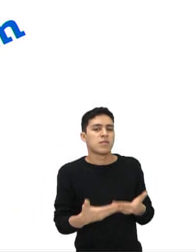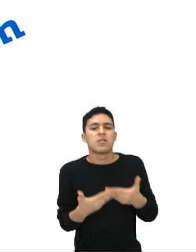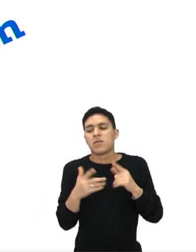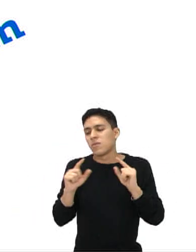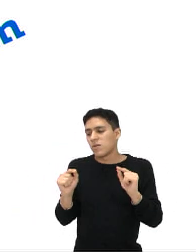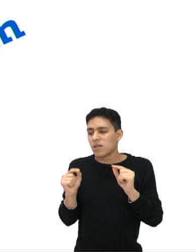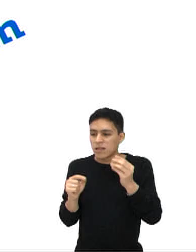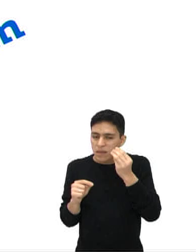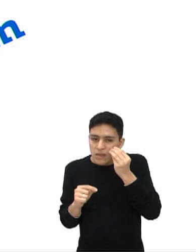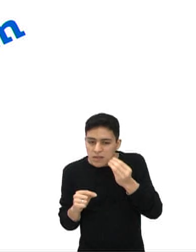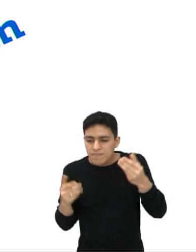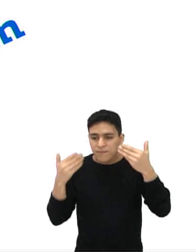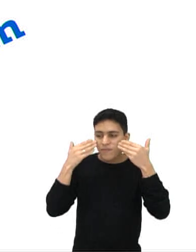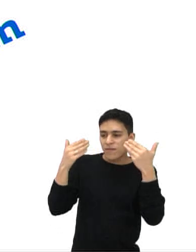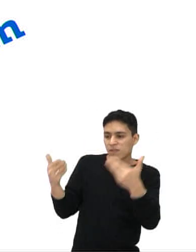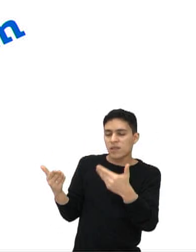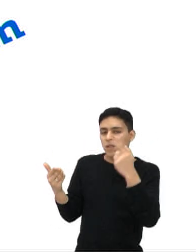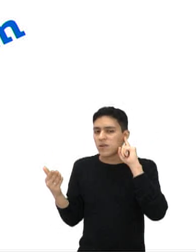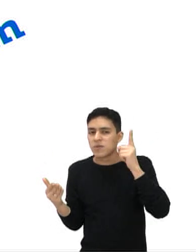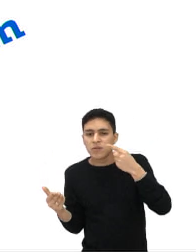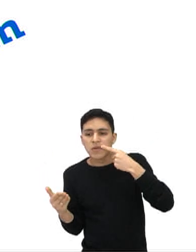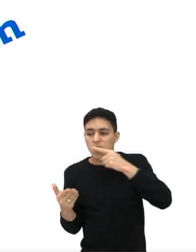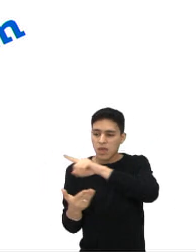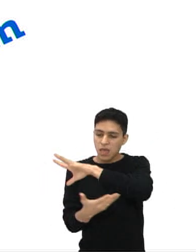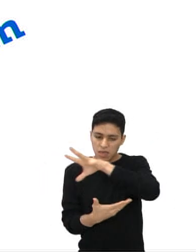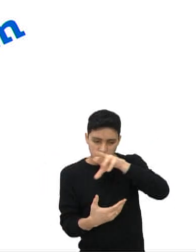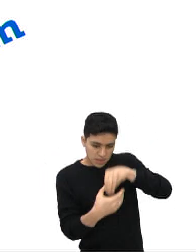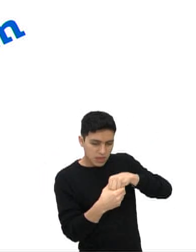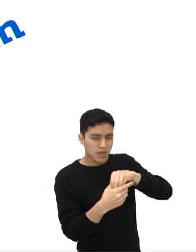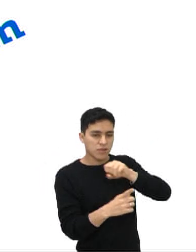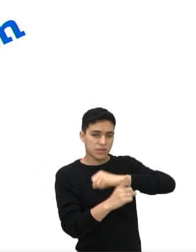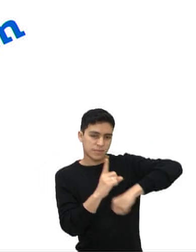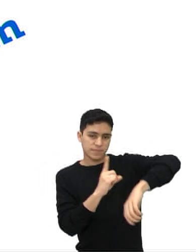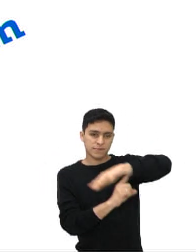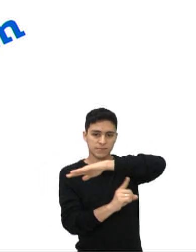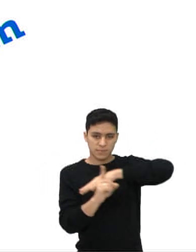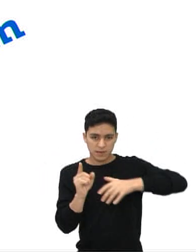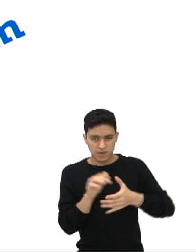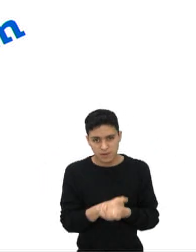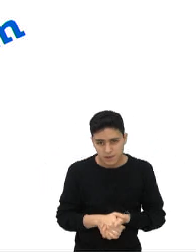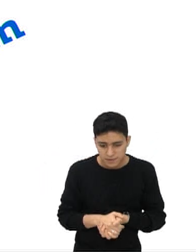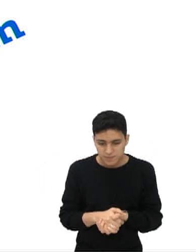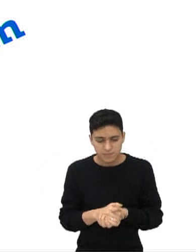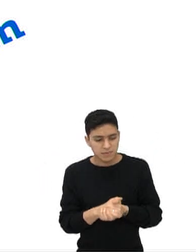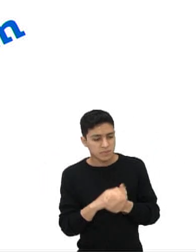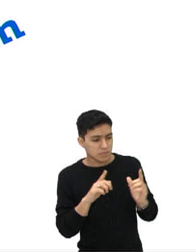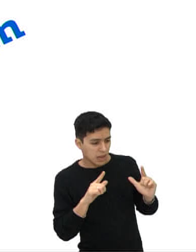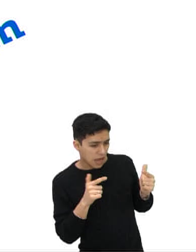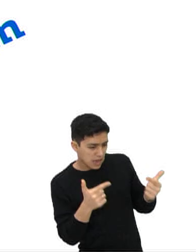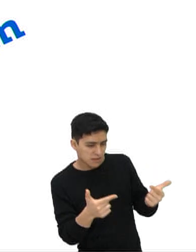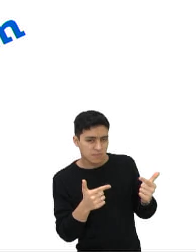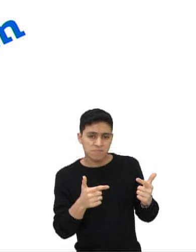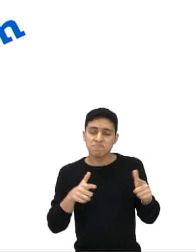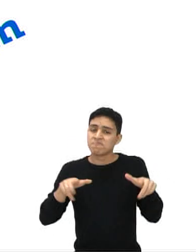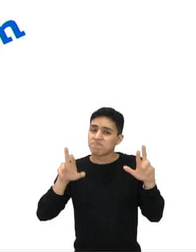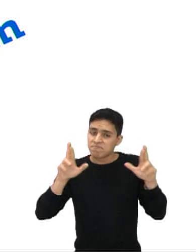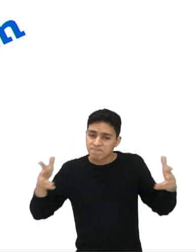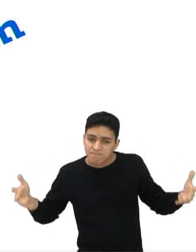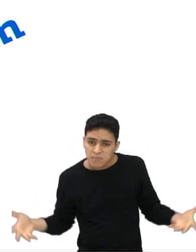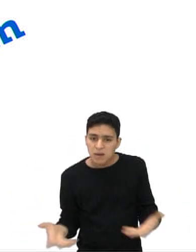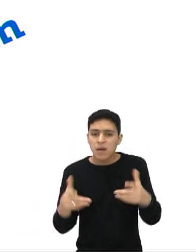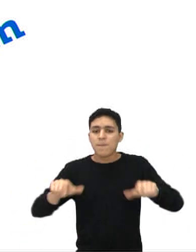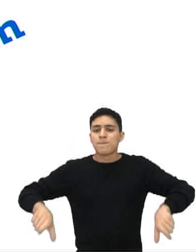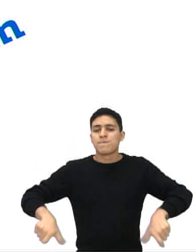de elevar a visualização dos surdos como membros do corpo social. A partir dessas ações, espera-se promover